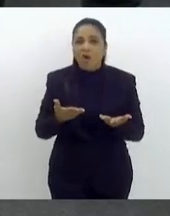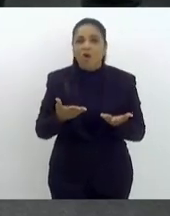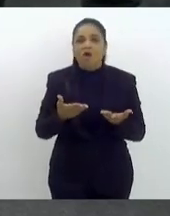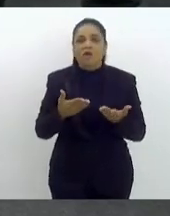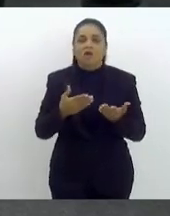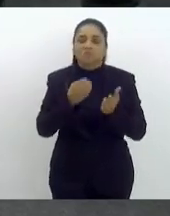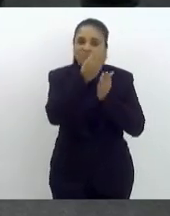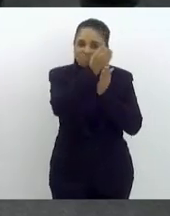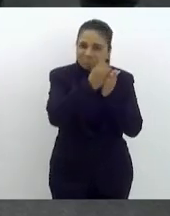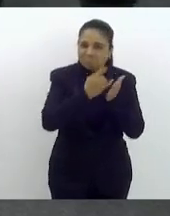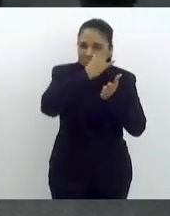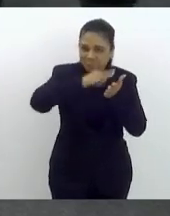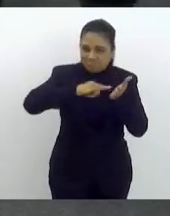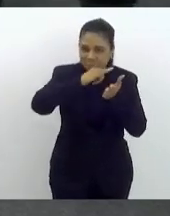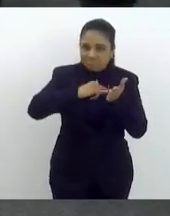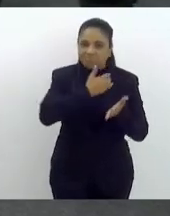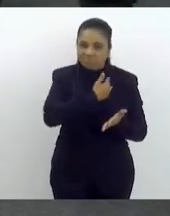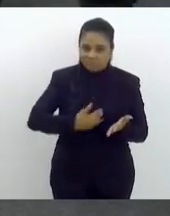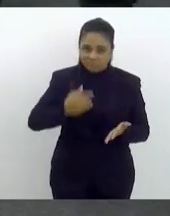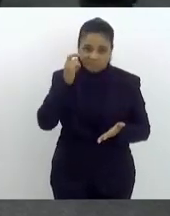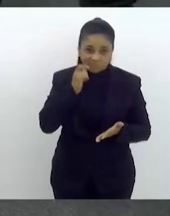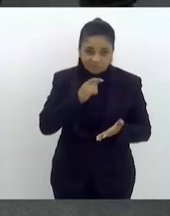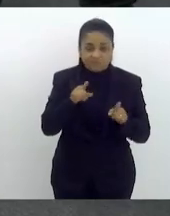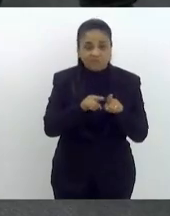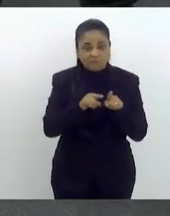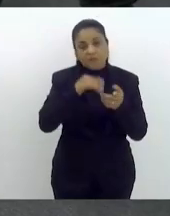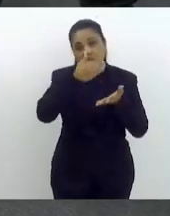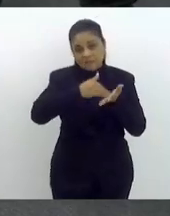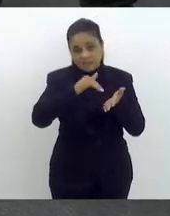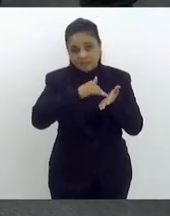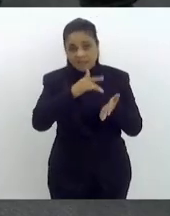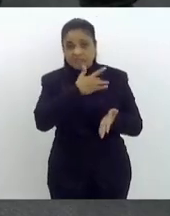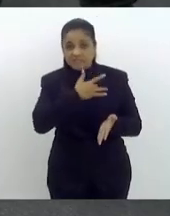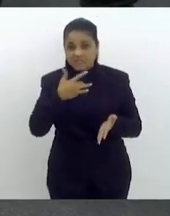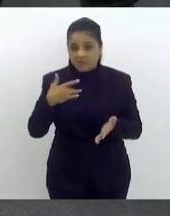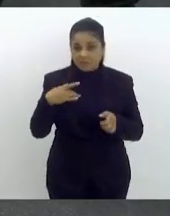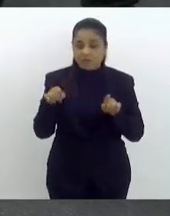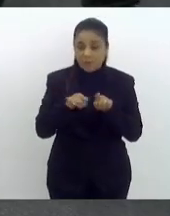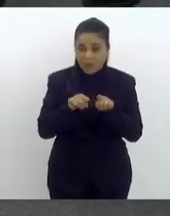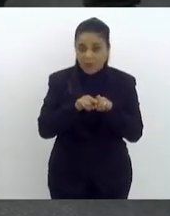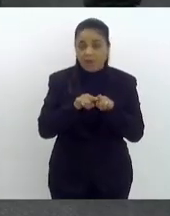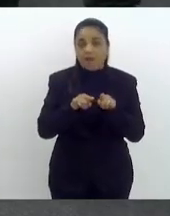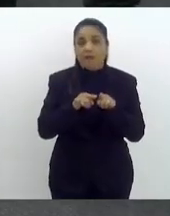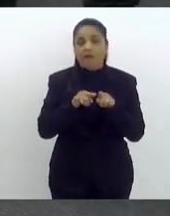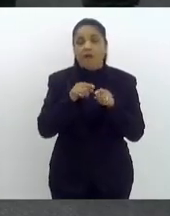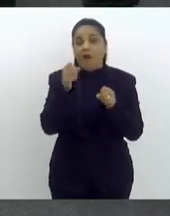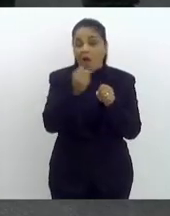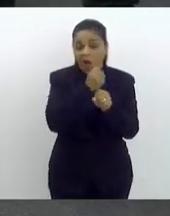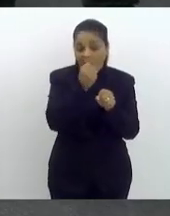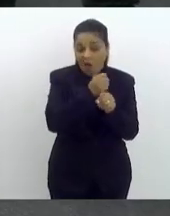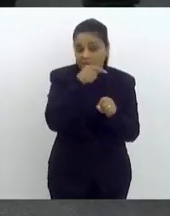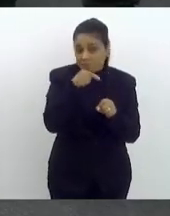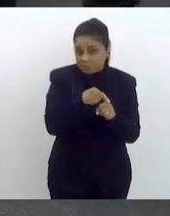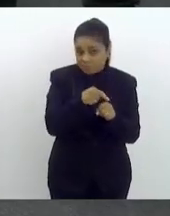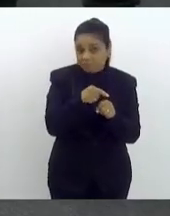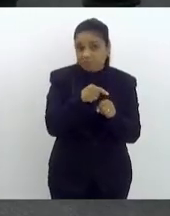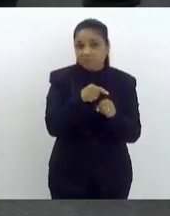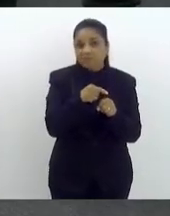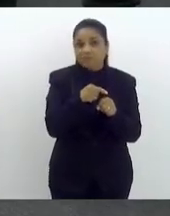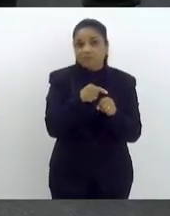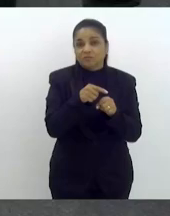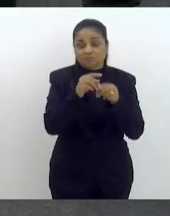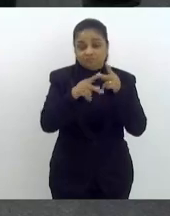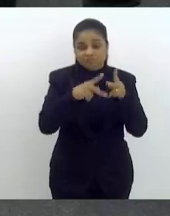governador do Estado assim como oficial o secretário de saúde é que essa obra seja inaugurada